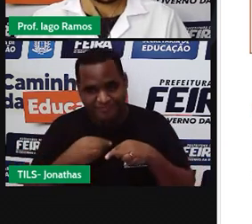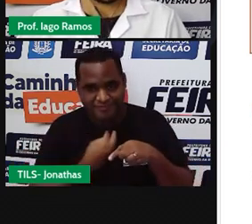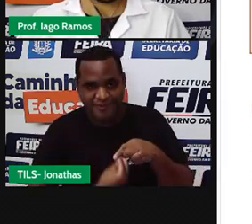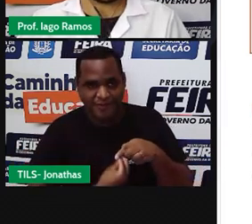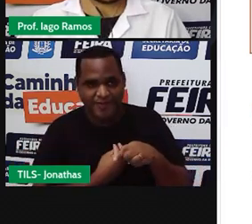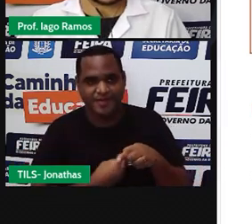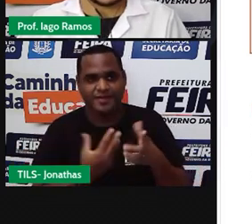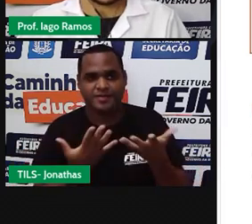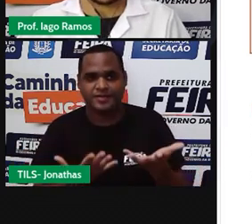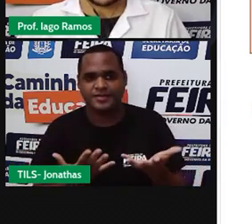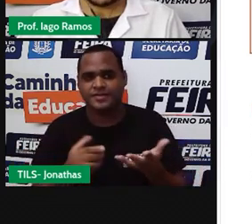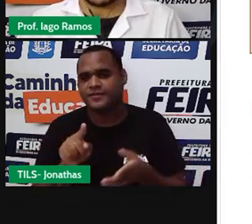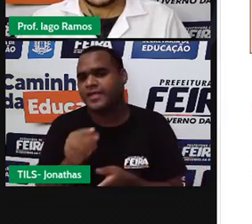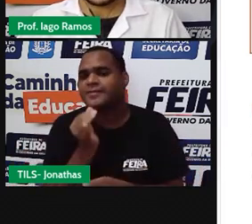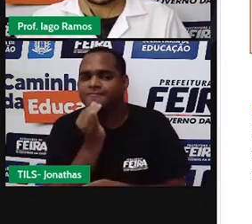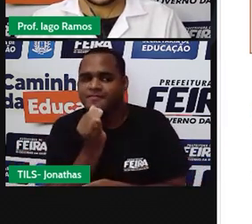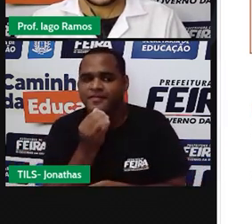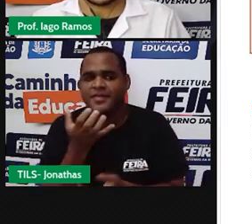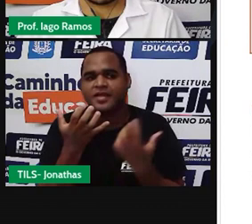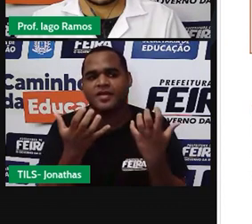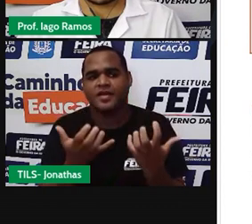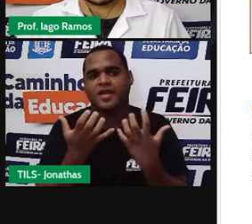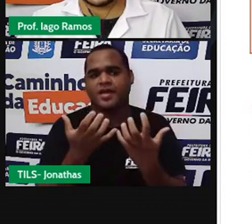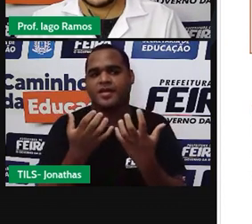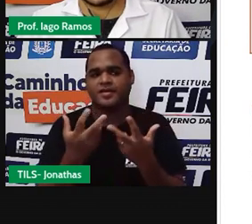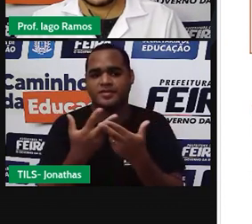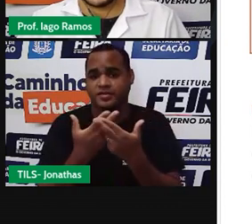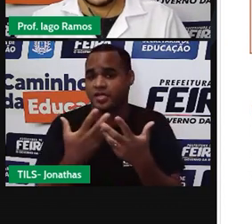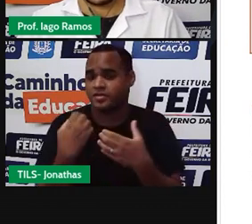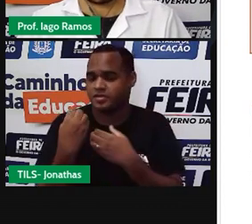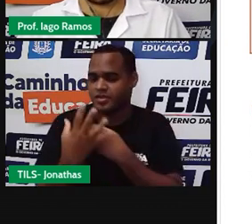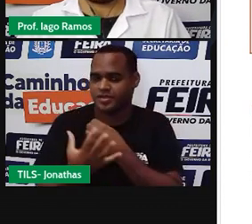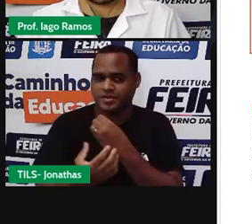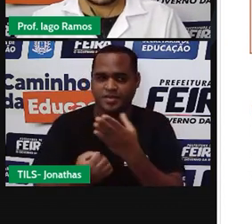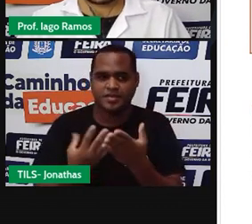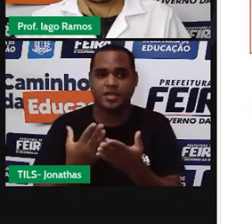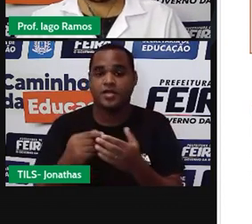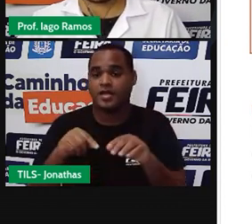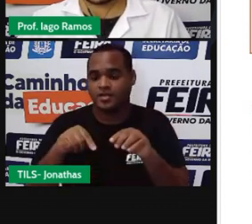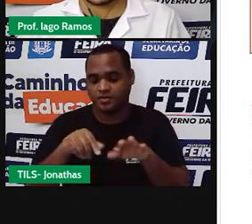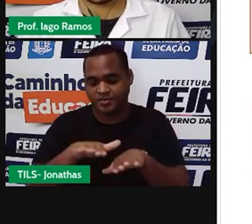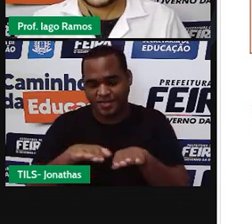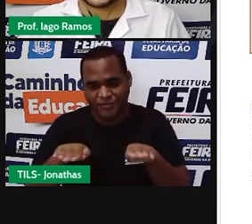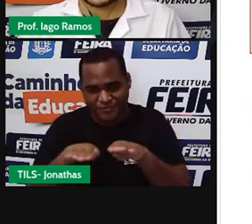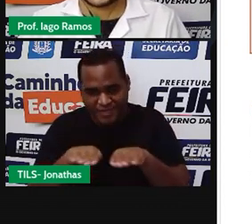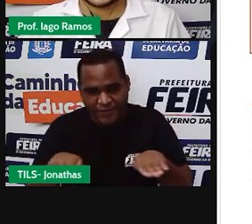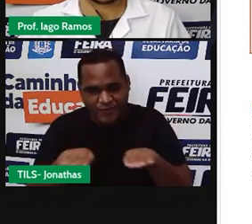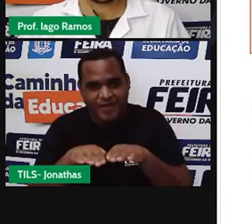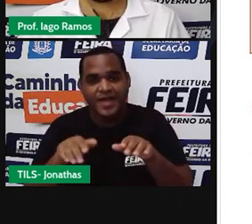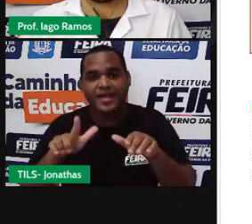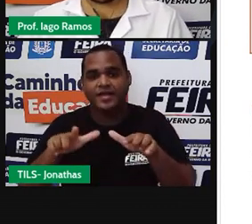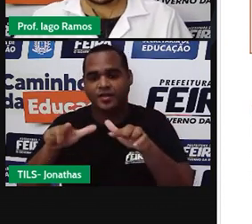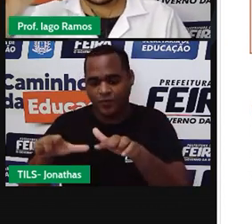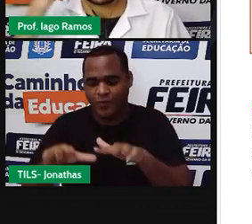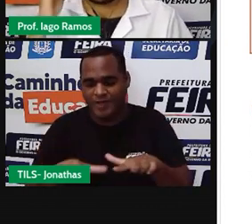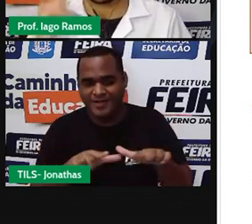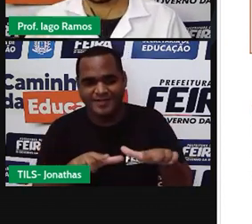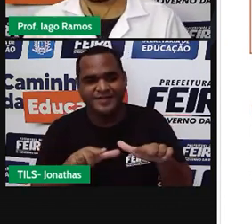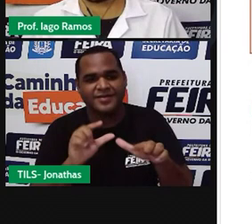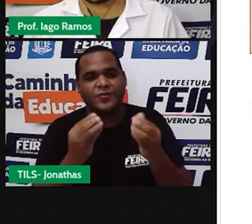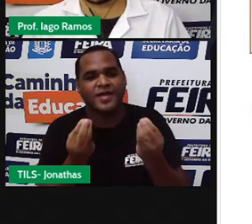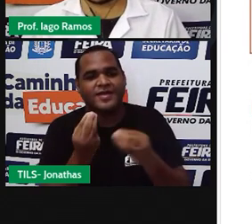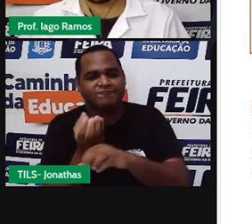bom e que quer cobrir o chão desse terreno com placas quadradas de grama